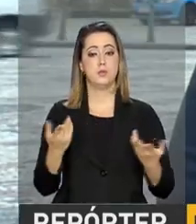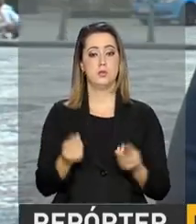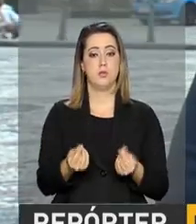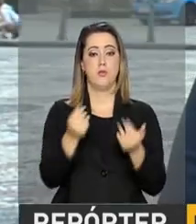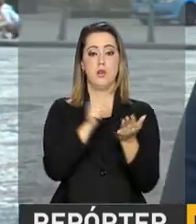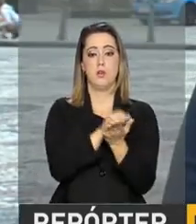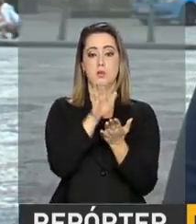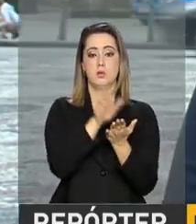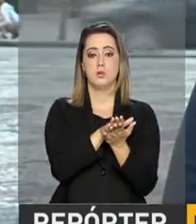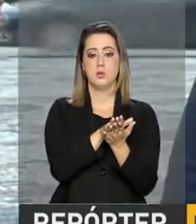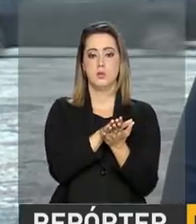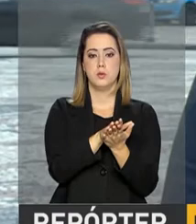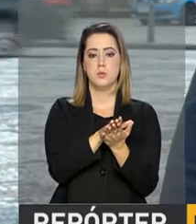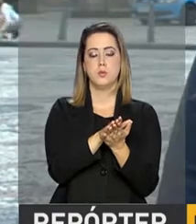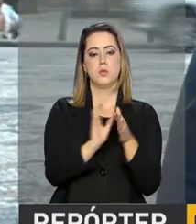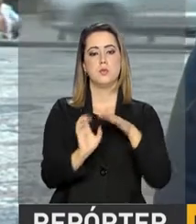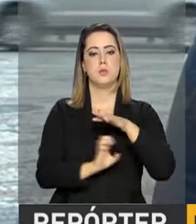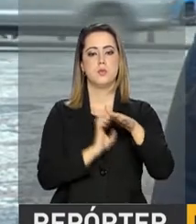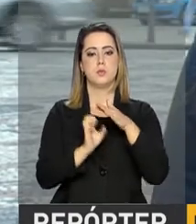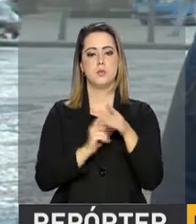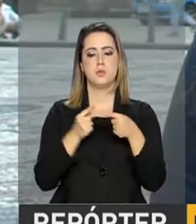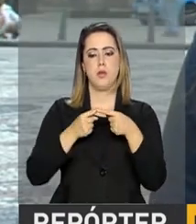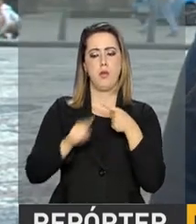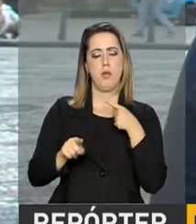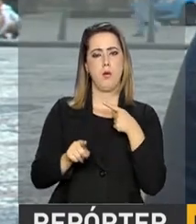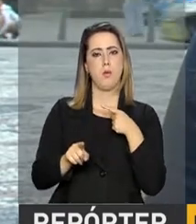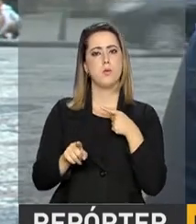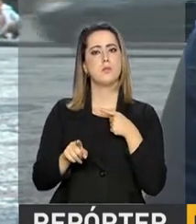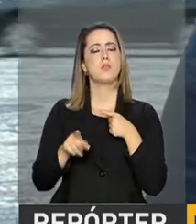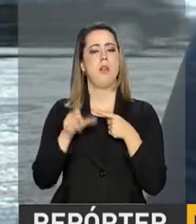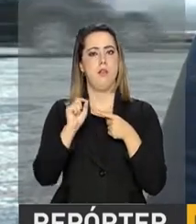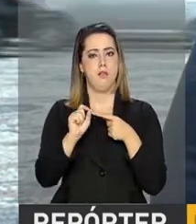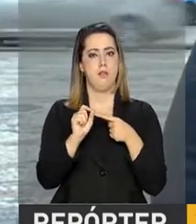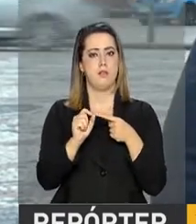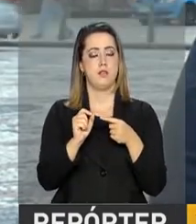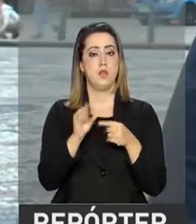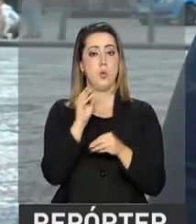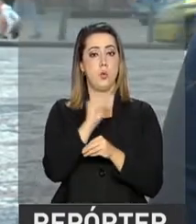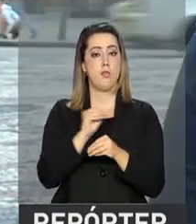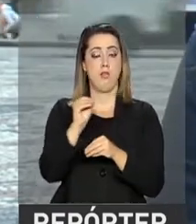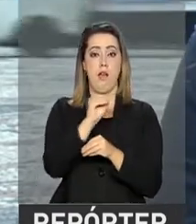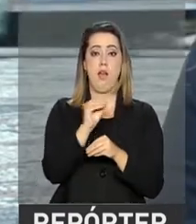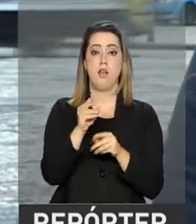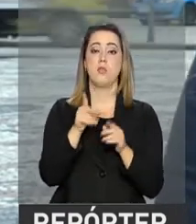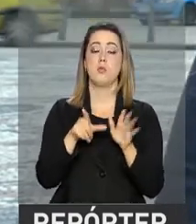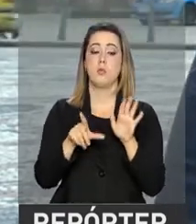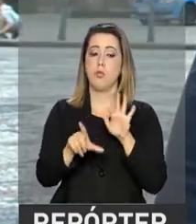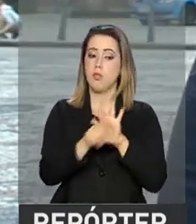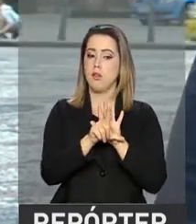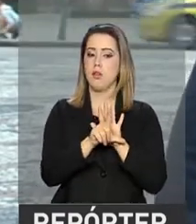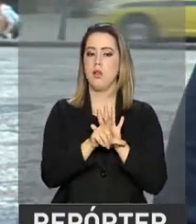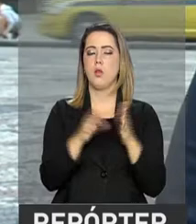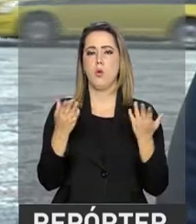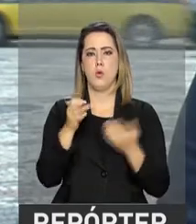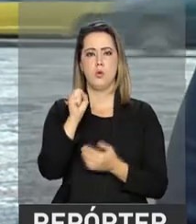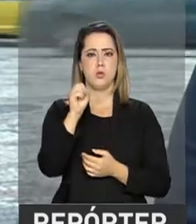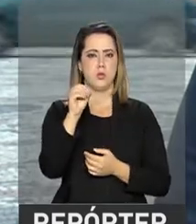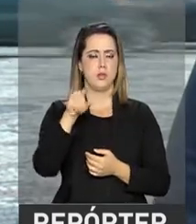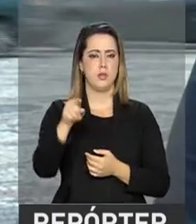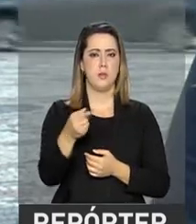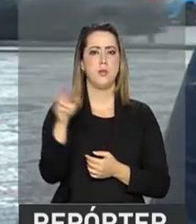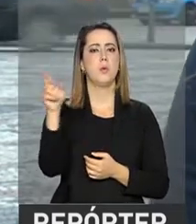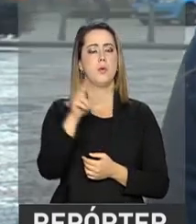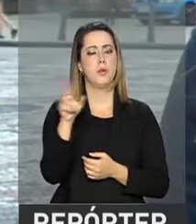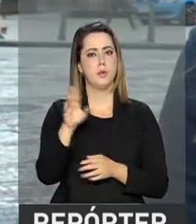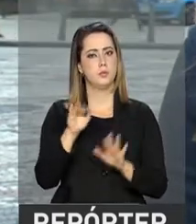da multa para as operadoras que recusarem atendimento previsto em lei que é hoje de 80 mil reais com a nova norma o